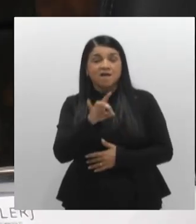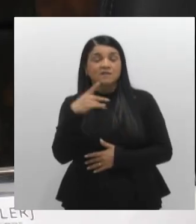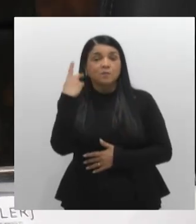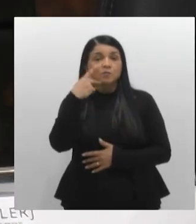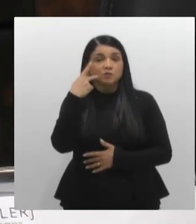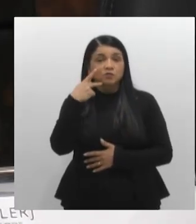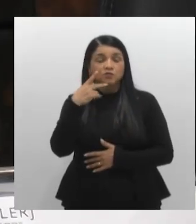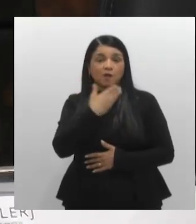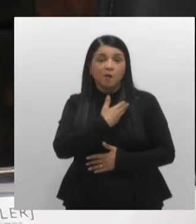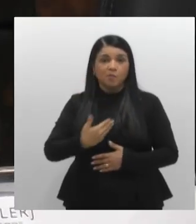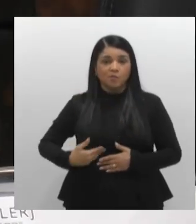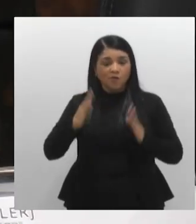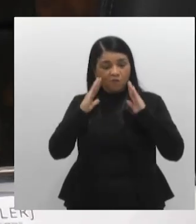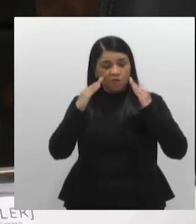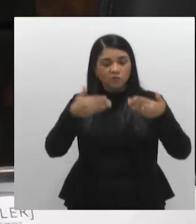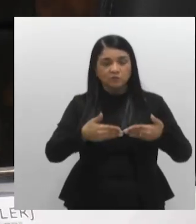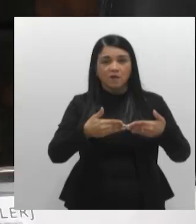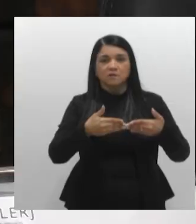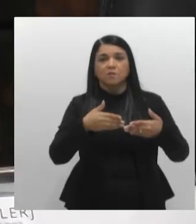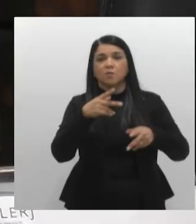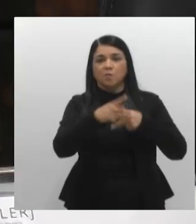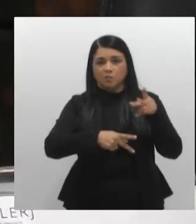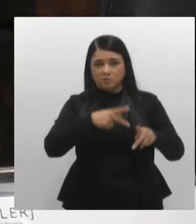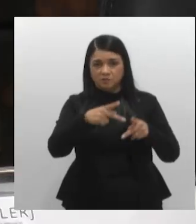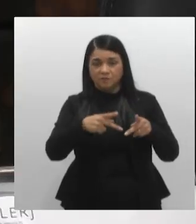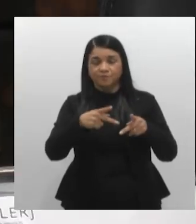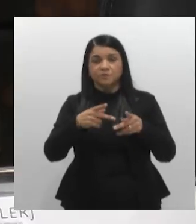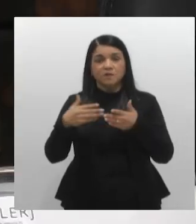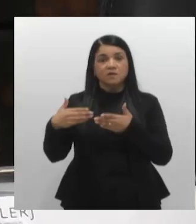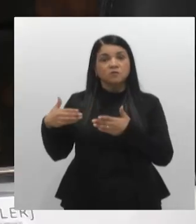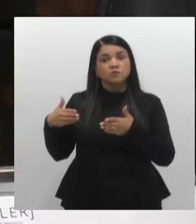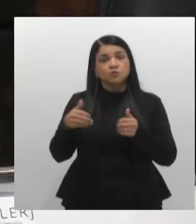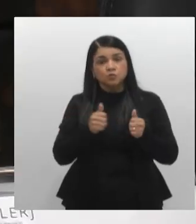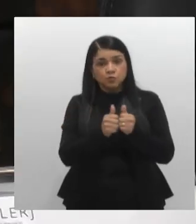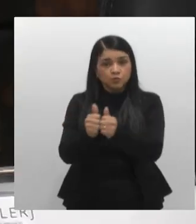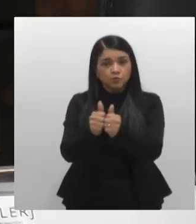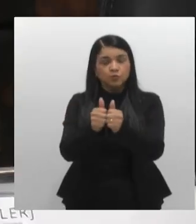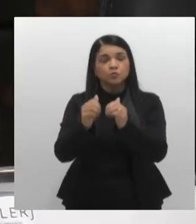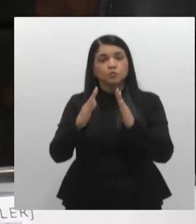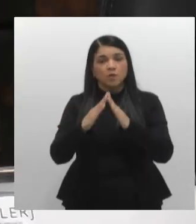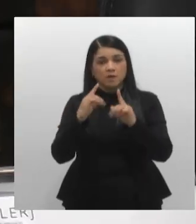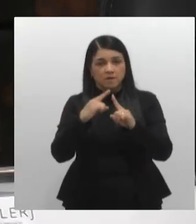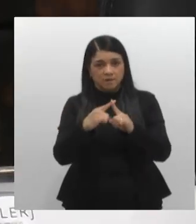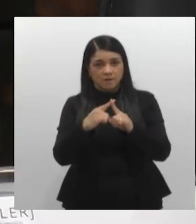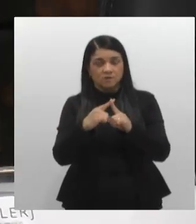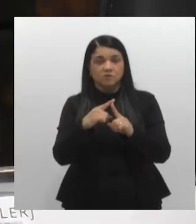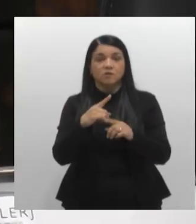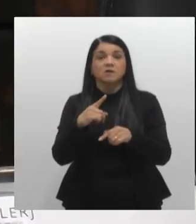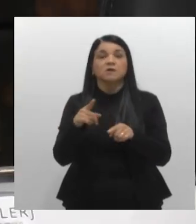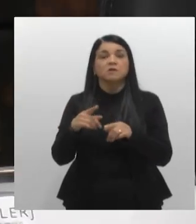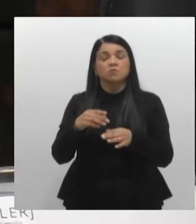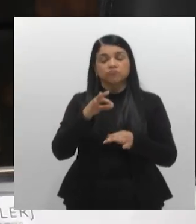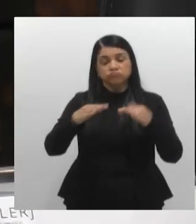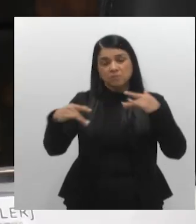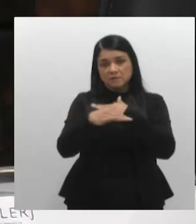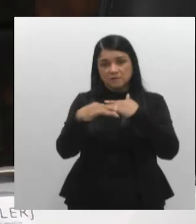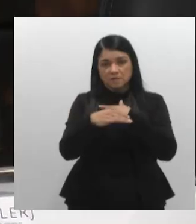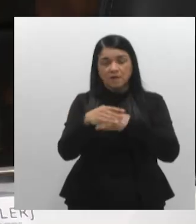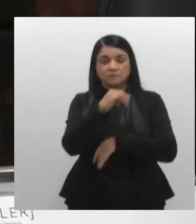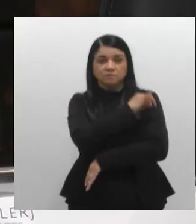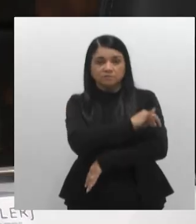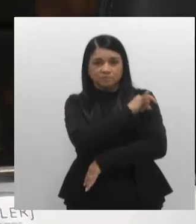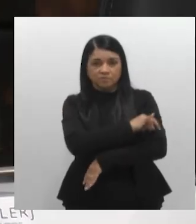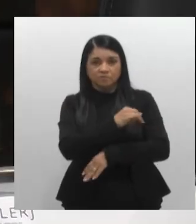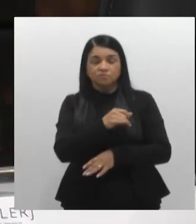para a dignidade humana. Caminhamos ao lado da Igreja por um Rio de Janeiro mais justo e mais fraterno,